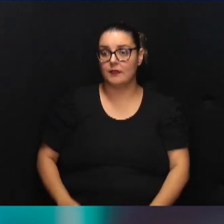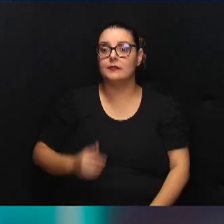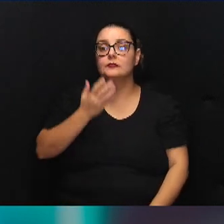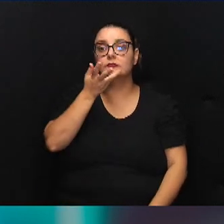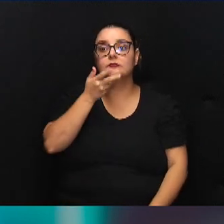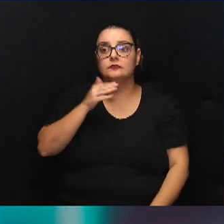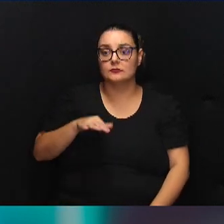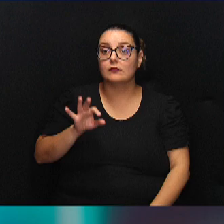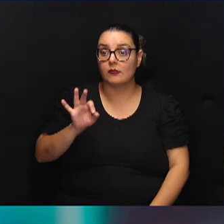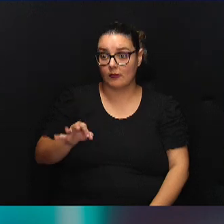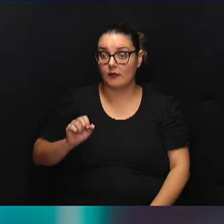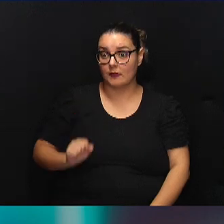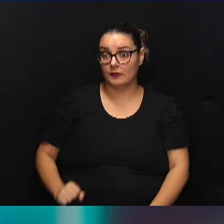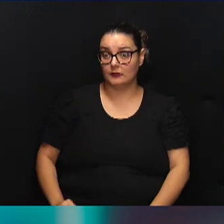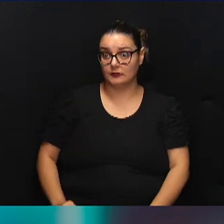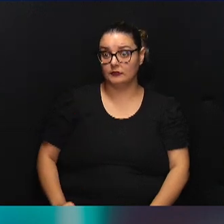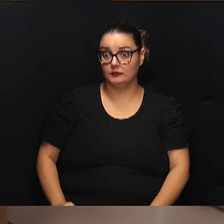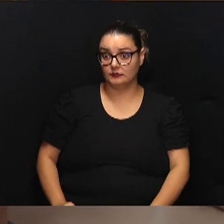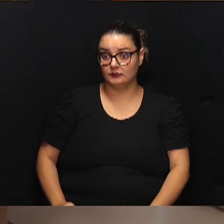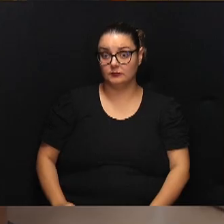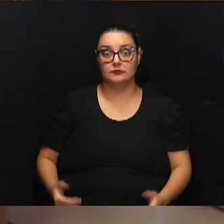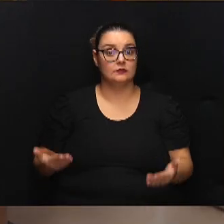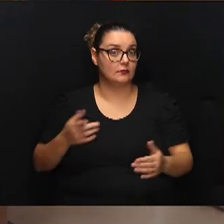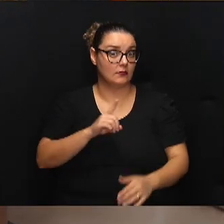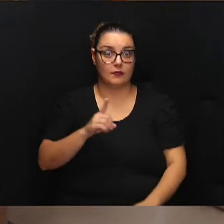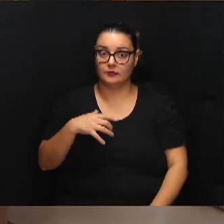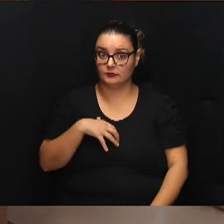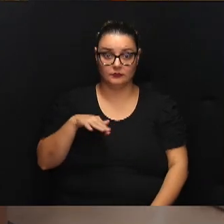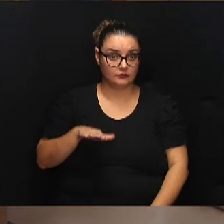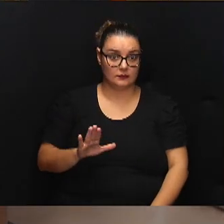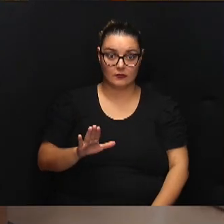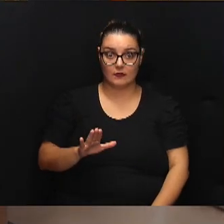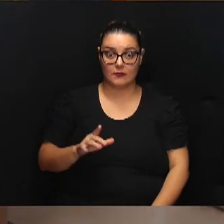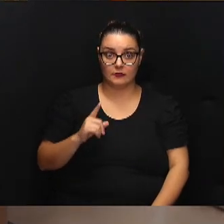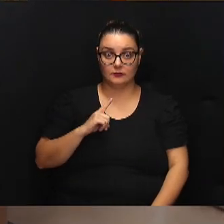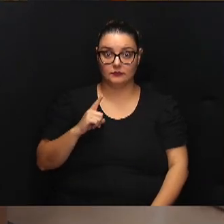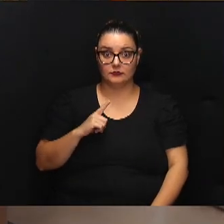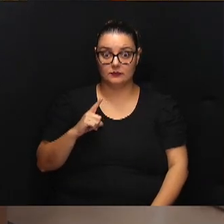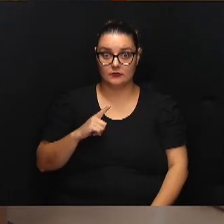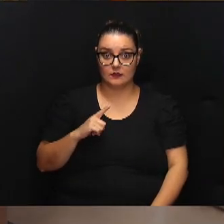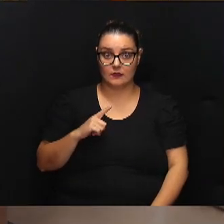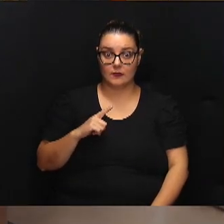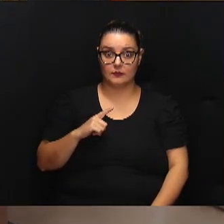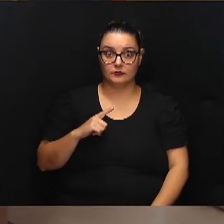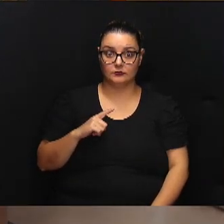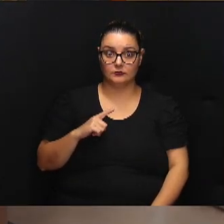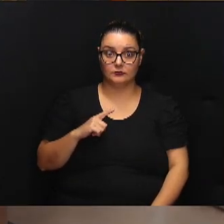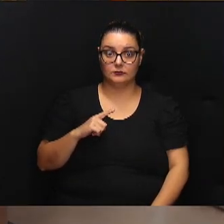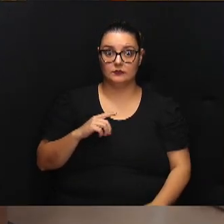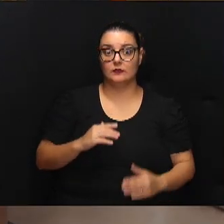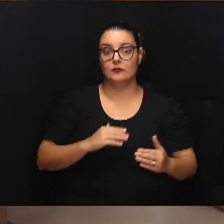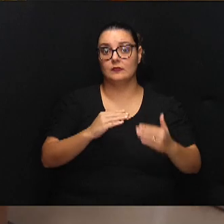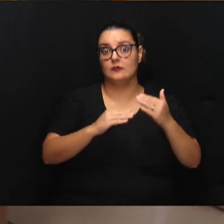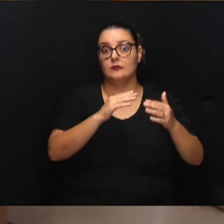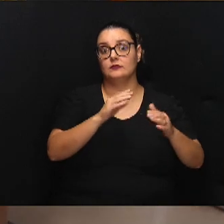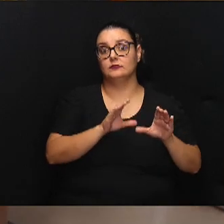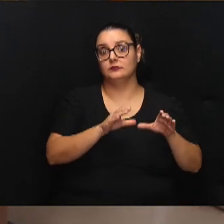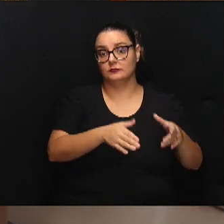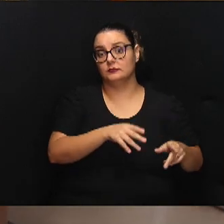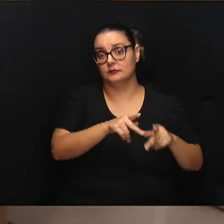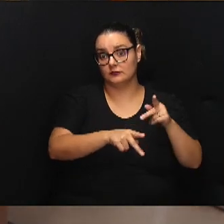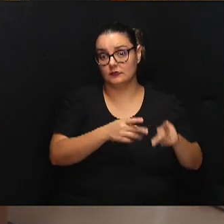Criança, exato. Agora já não é mais assim, né? Agora a gente tem esses casos crescendo ali na população de 30